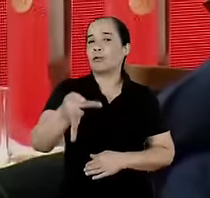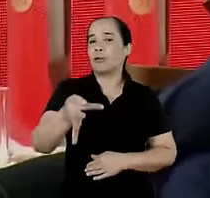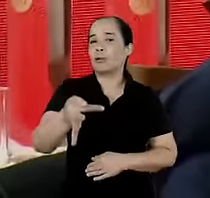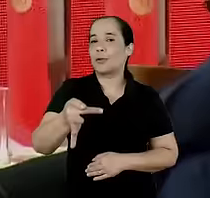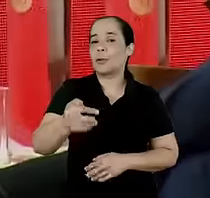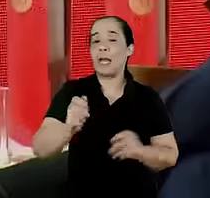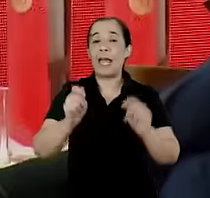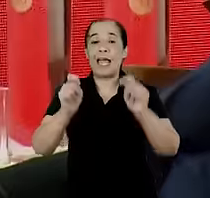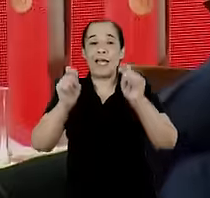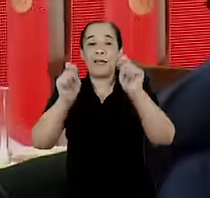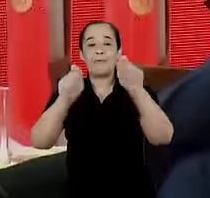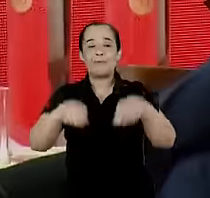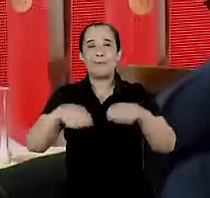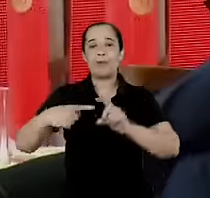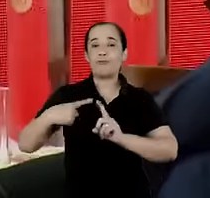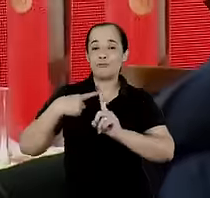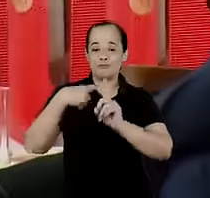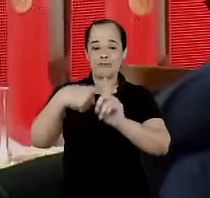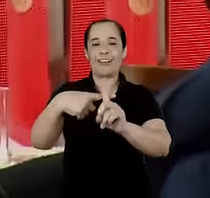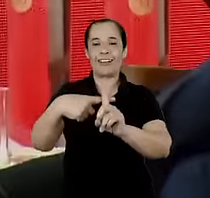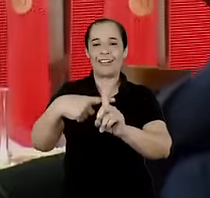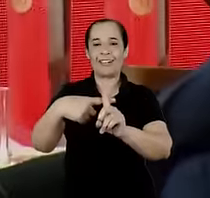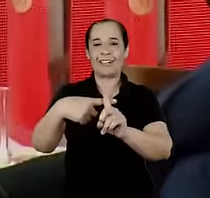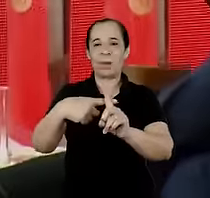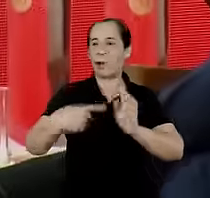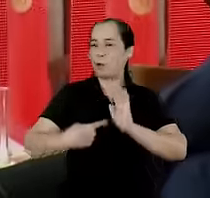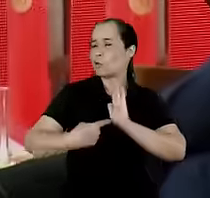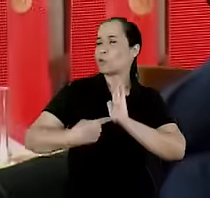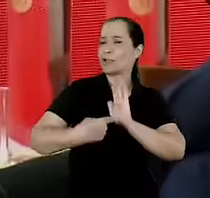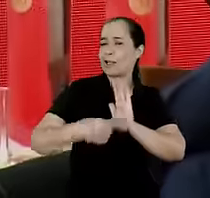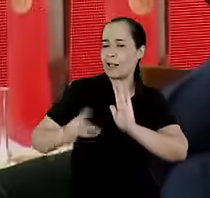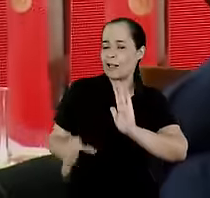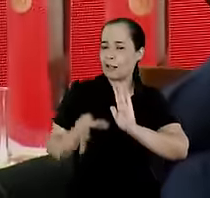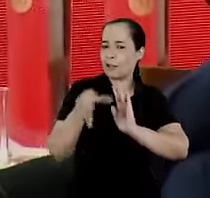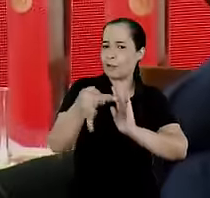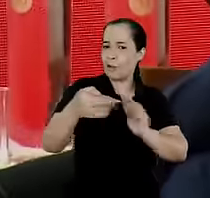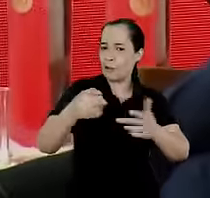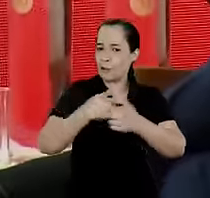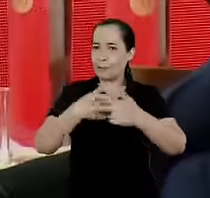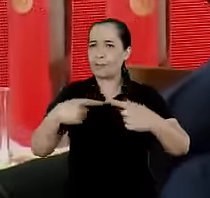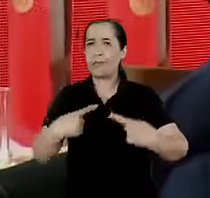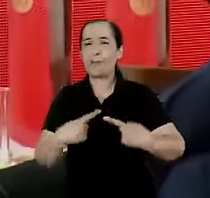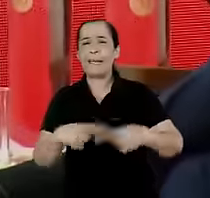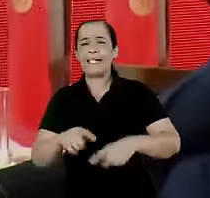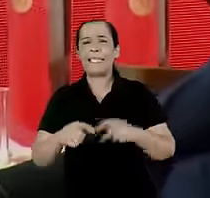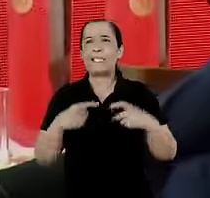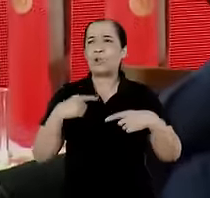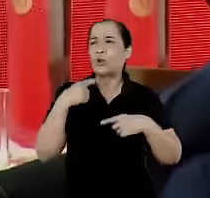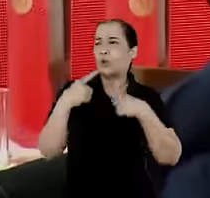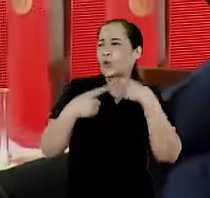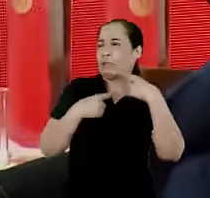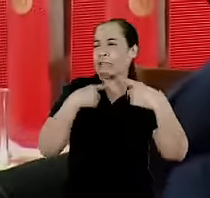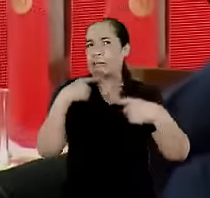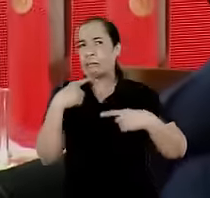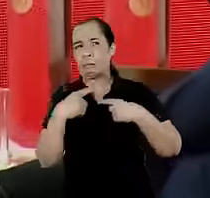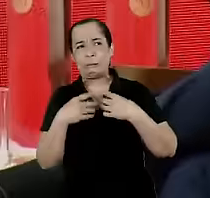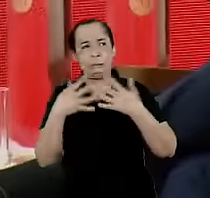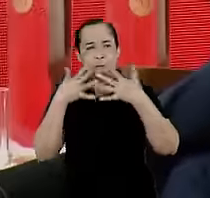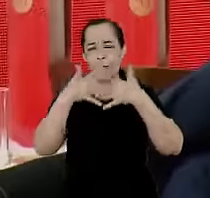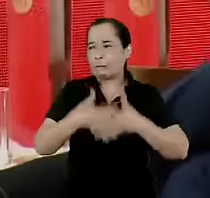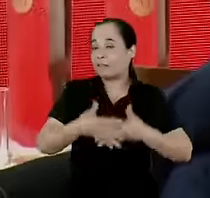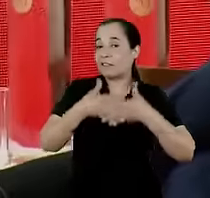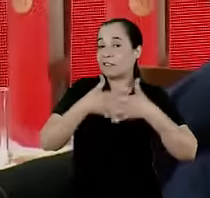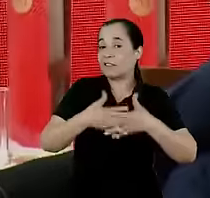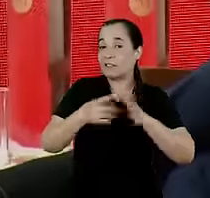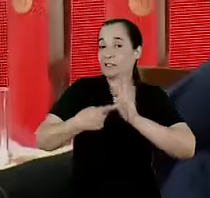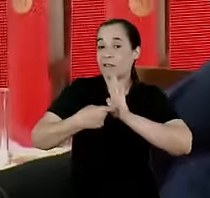esperado positivo de sinalizar os próximos passos quando a incerteza é muito grande e você sinaliza os próximos passos a probabilidade de